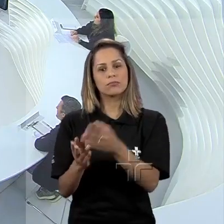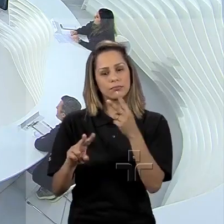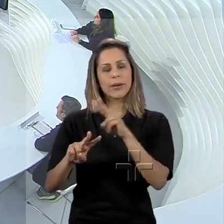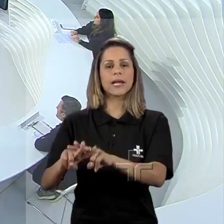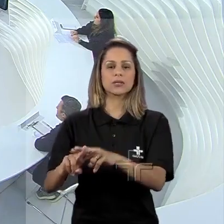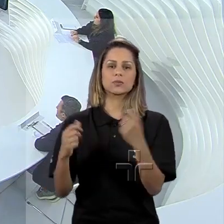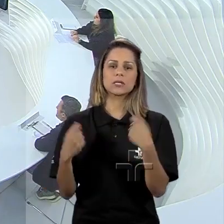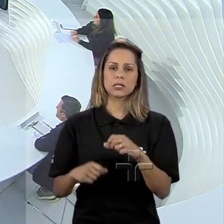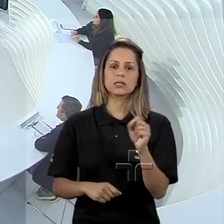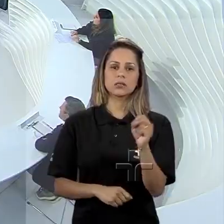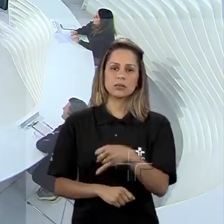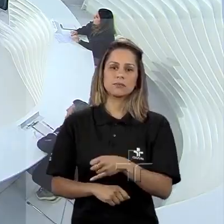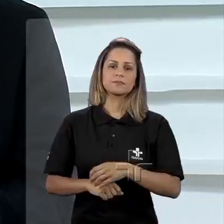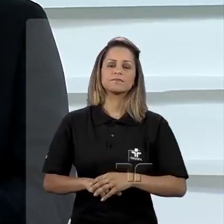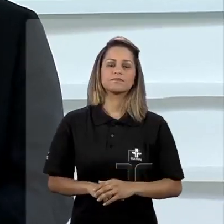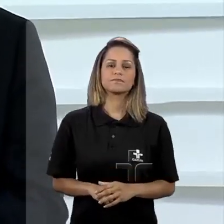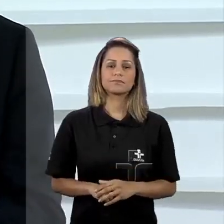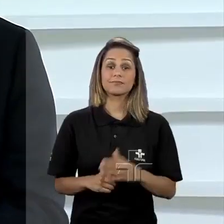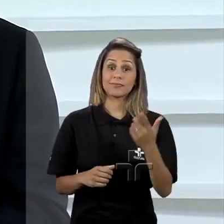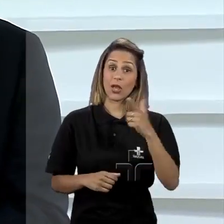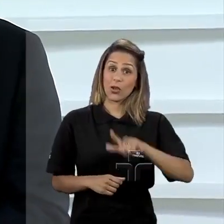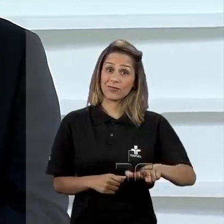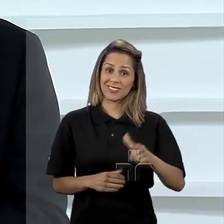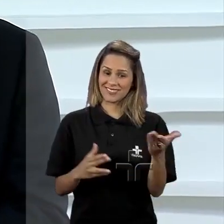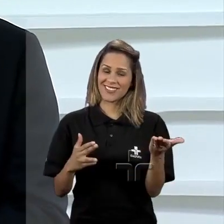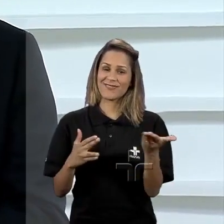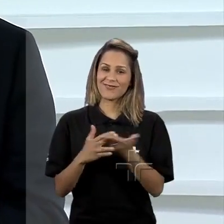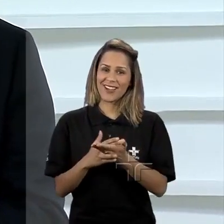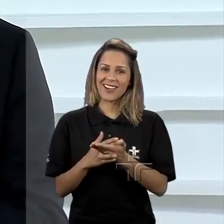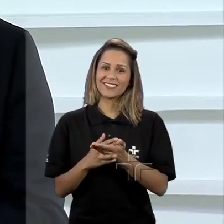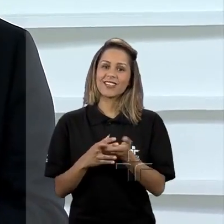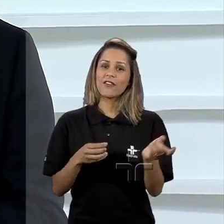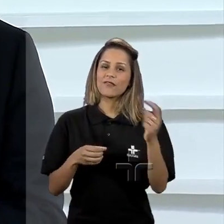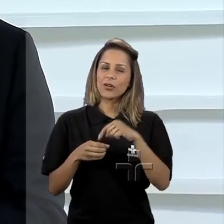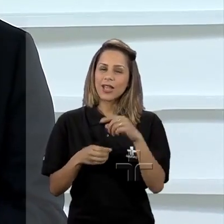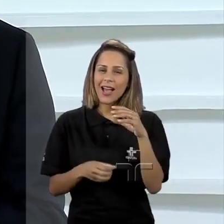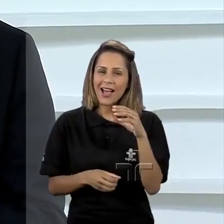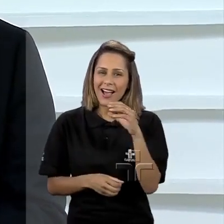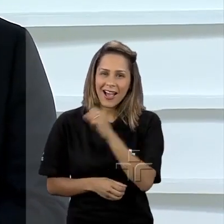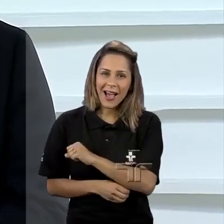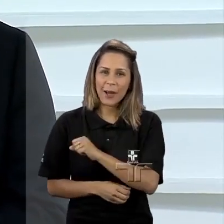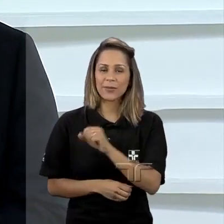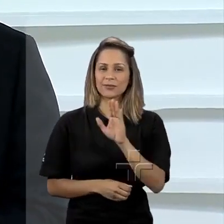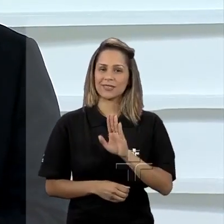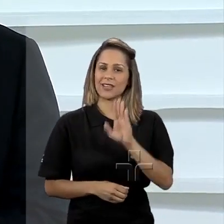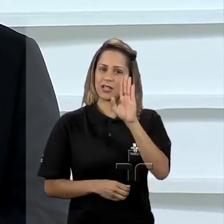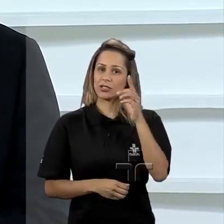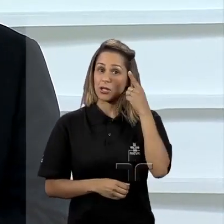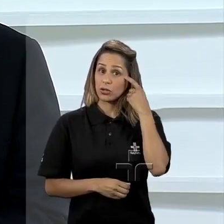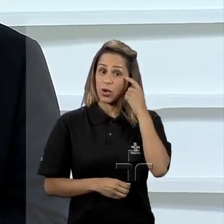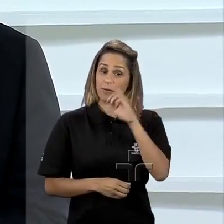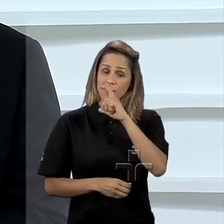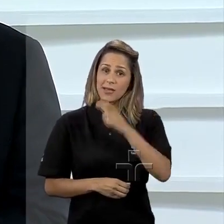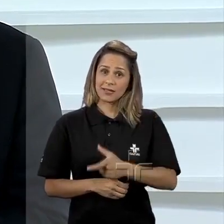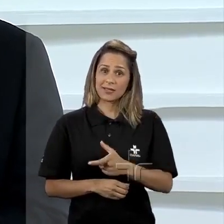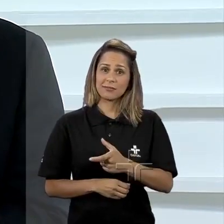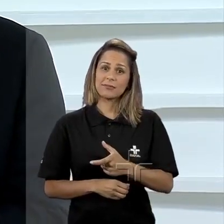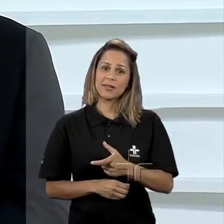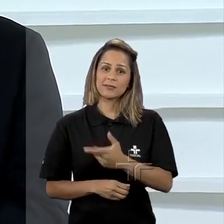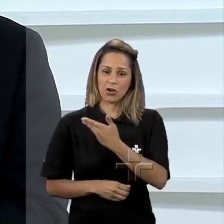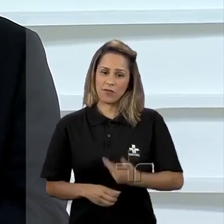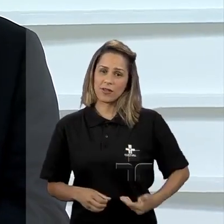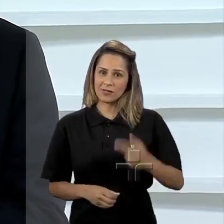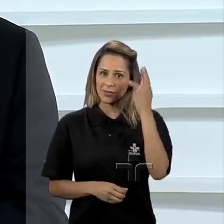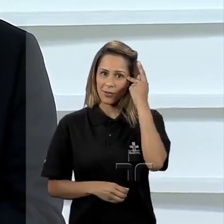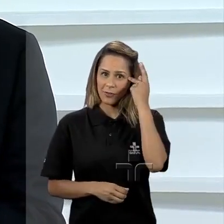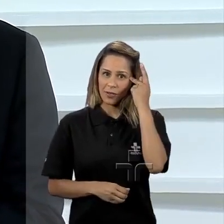Agora a gente vai para mais um intervalo. Voltamos rapidinho com o candidato do PSDB ao governo do Estado, João Dória.